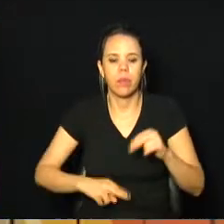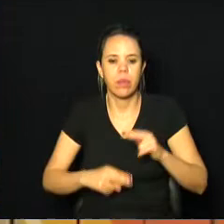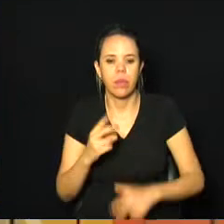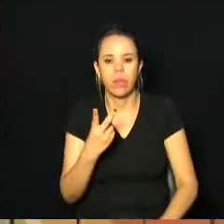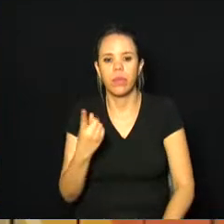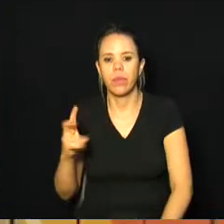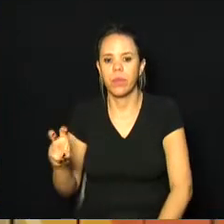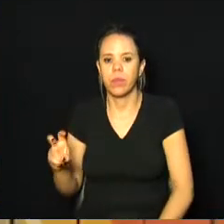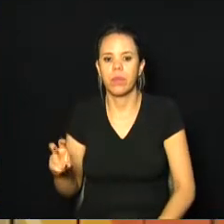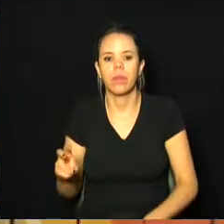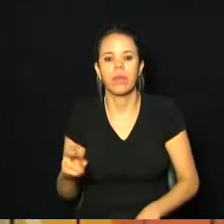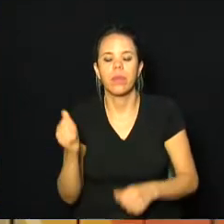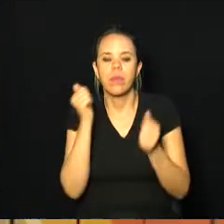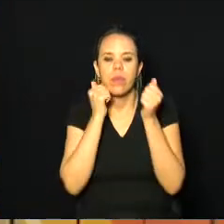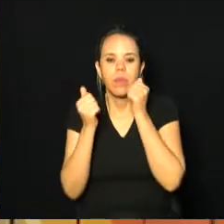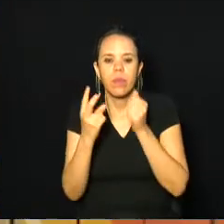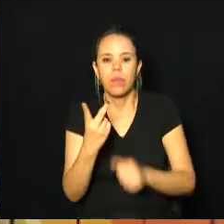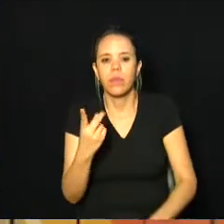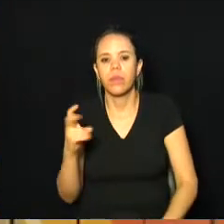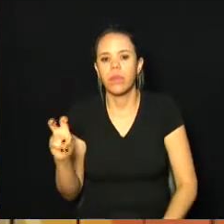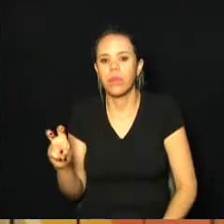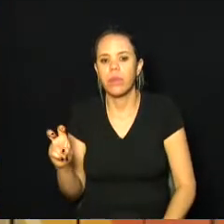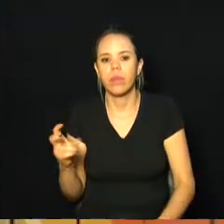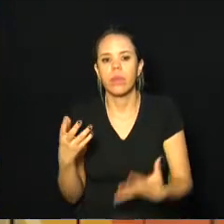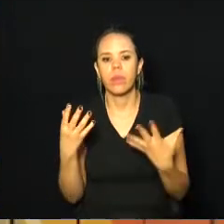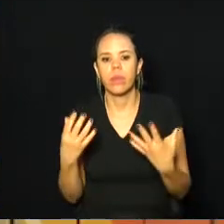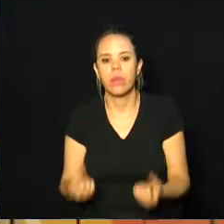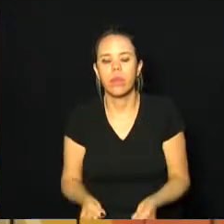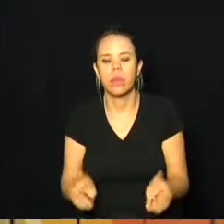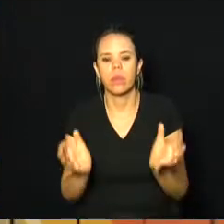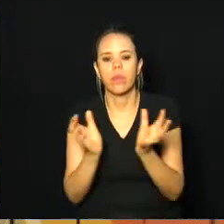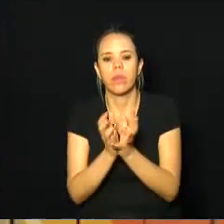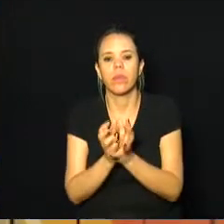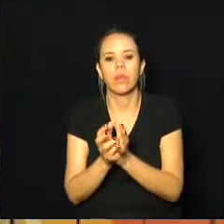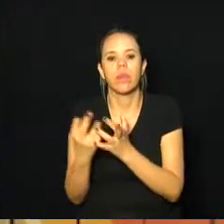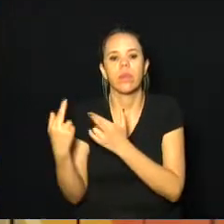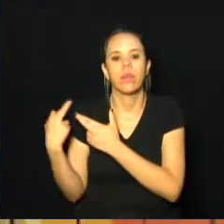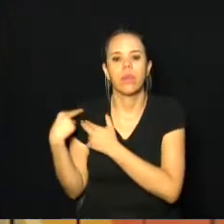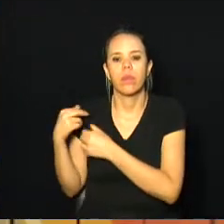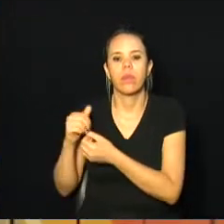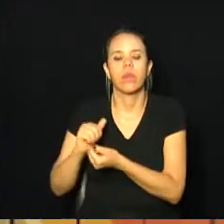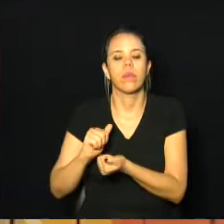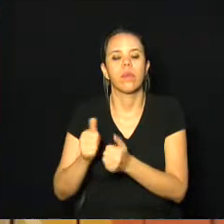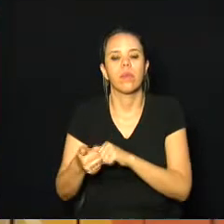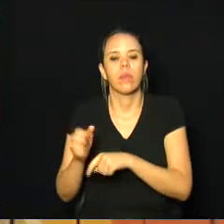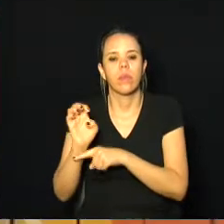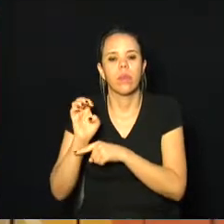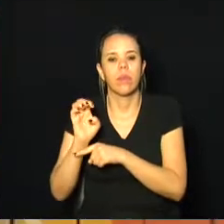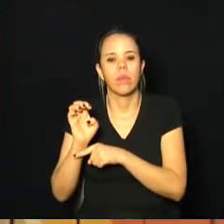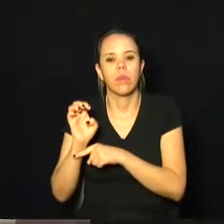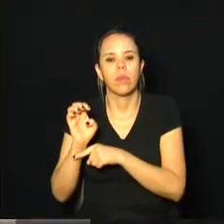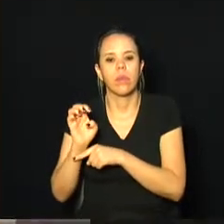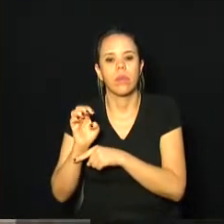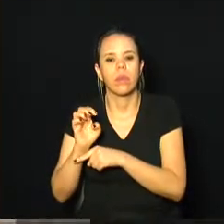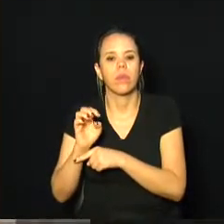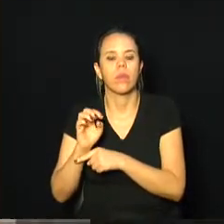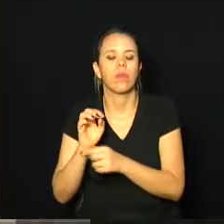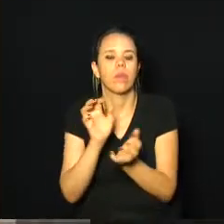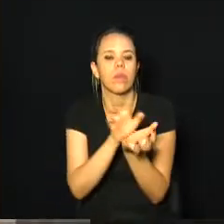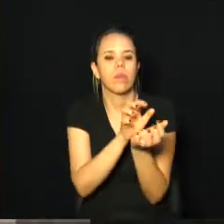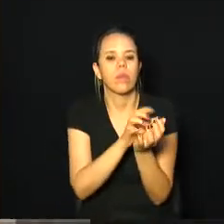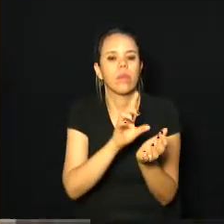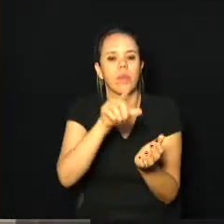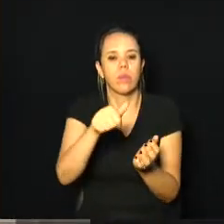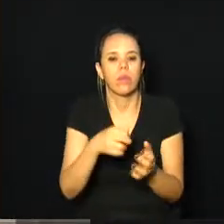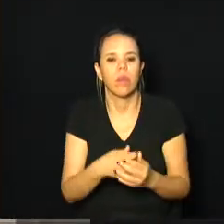2015, em julho de 2015 assumiu a Superintendência Estadual de Esportes do Estado de Pernambuco. Depois